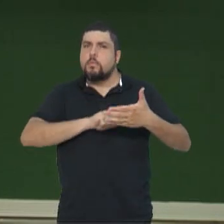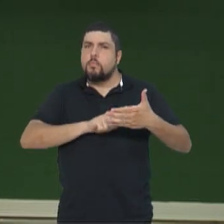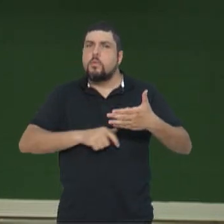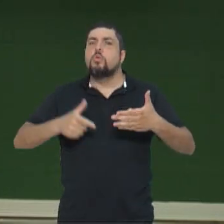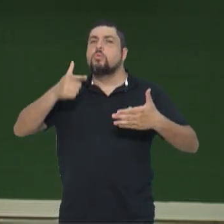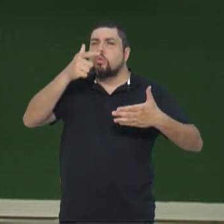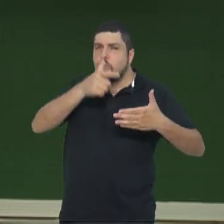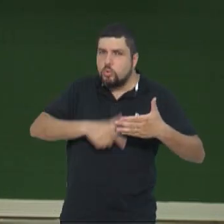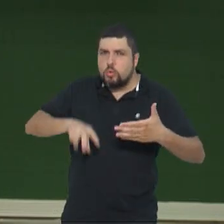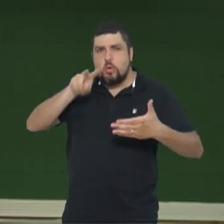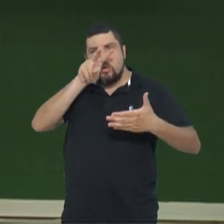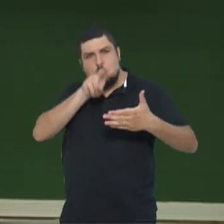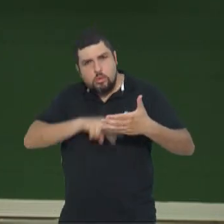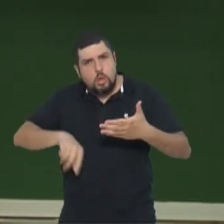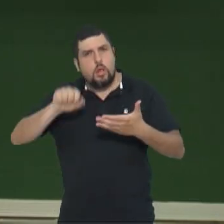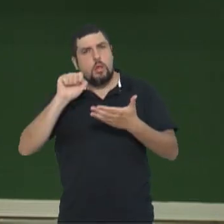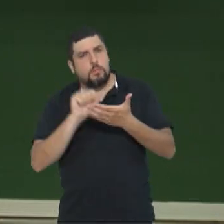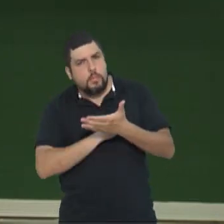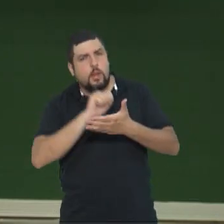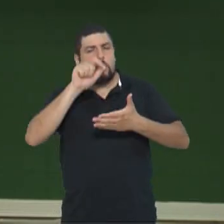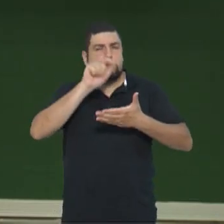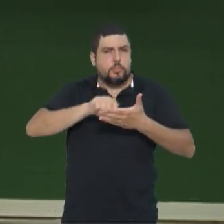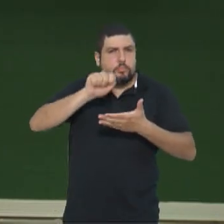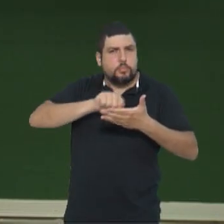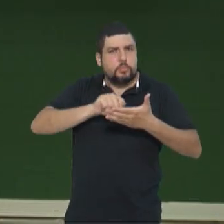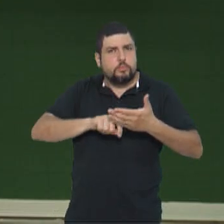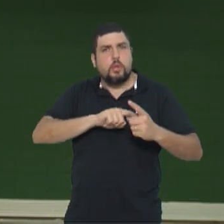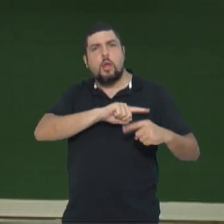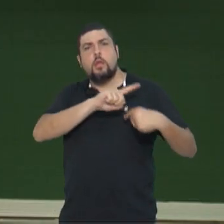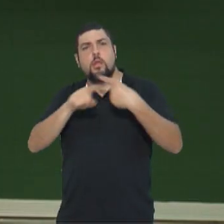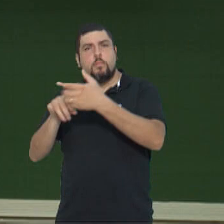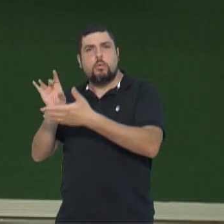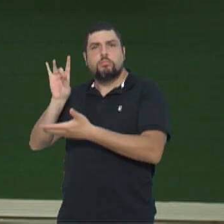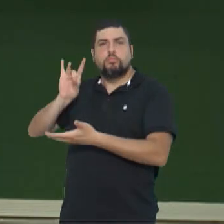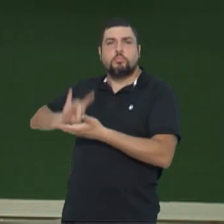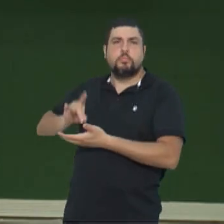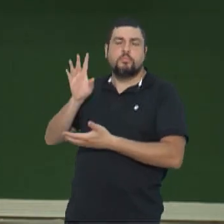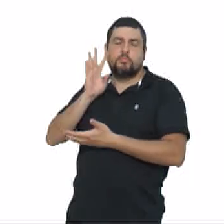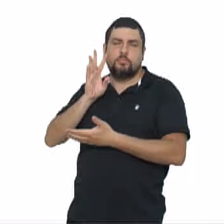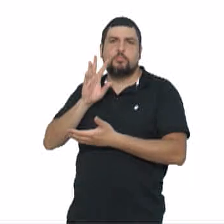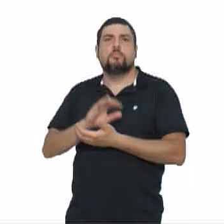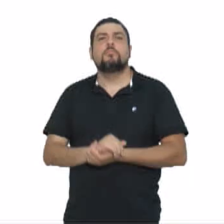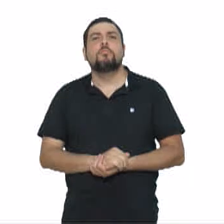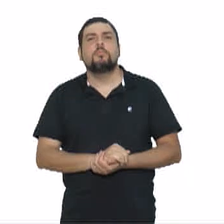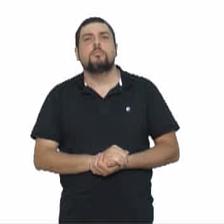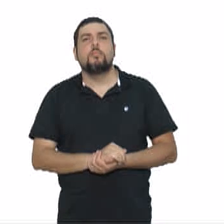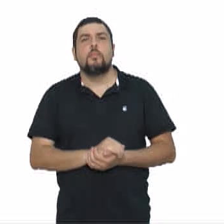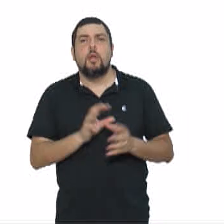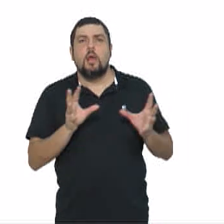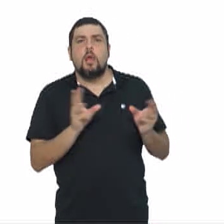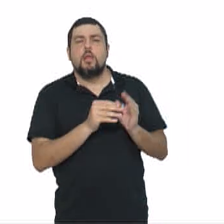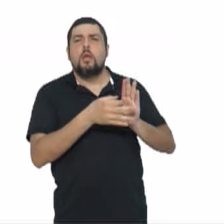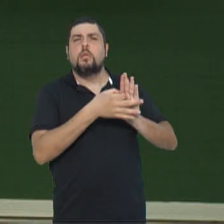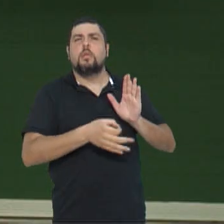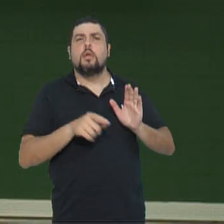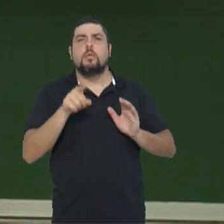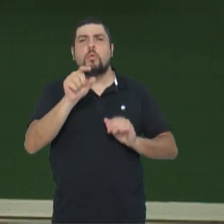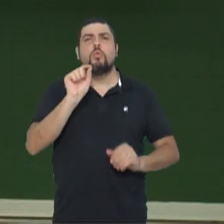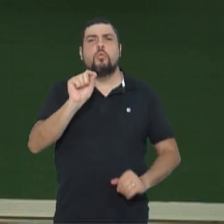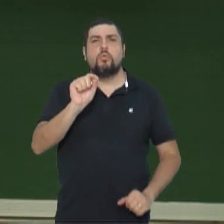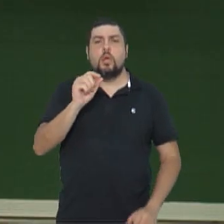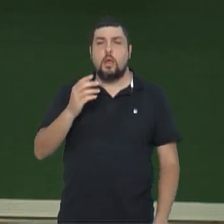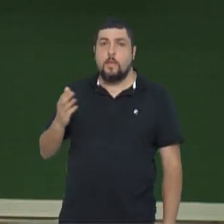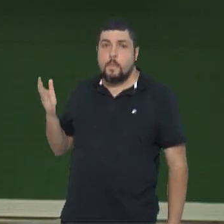você quer, tá certo? Para que ele tenha um resultado bacana, tá? Resenha, como produzir a resenha? Isso aqui é o quê, gente? Essas perguntinhas